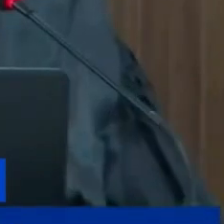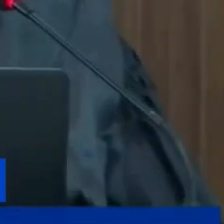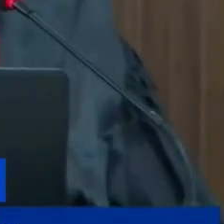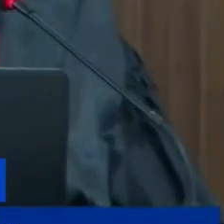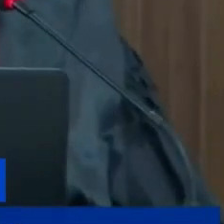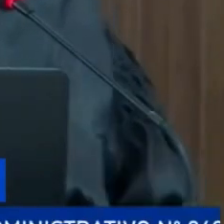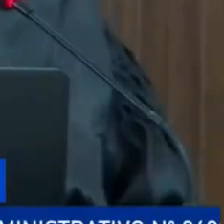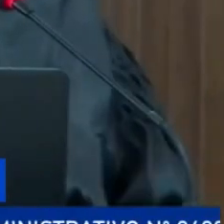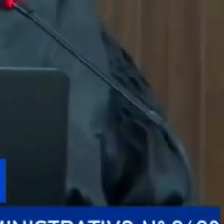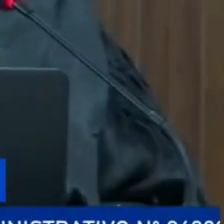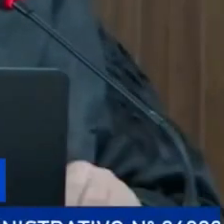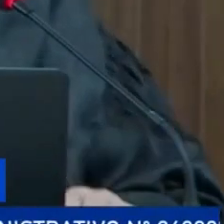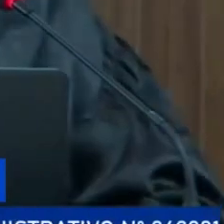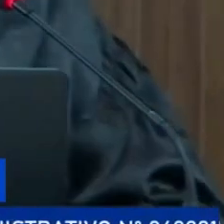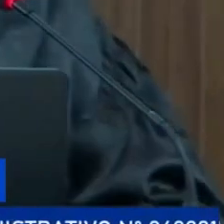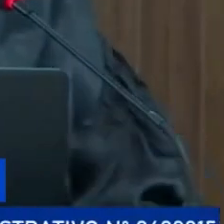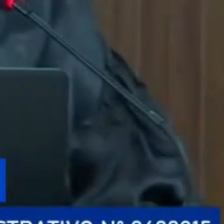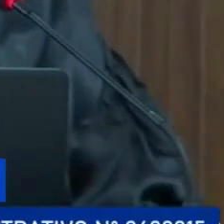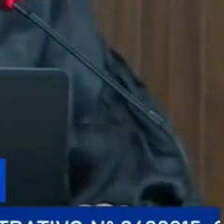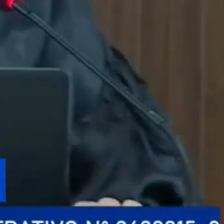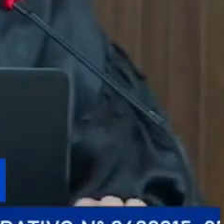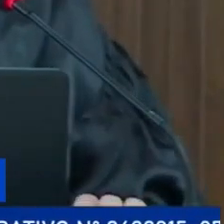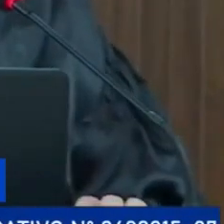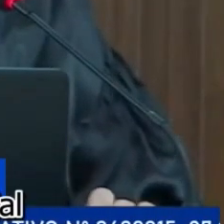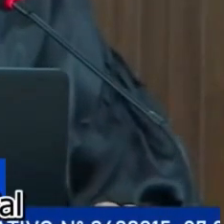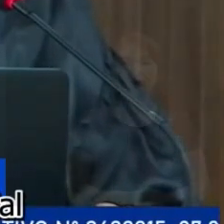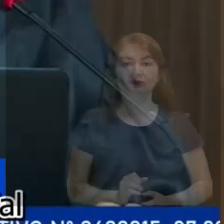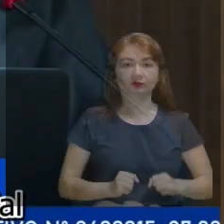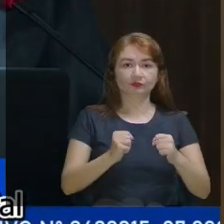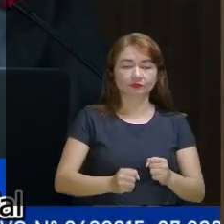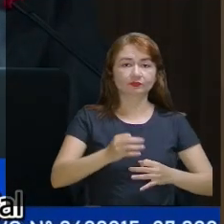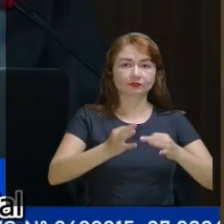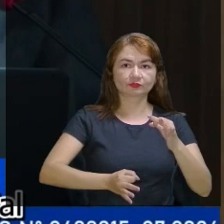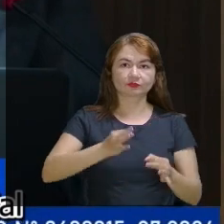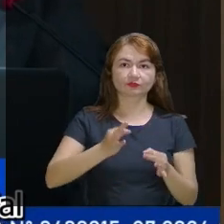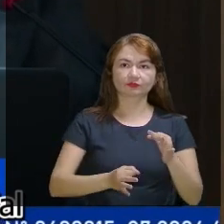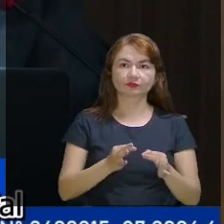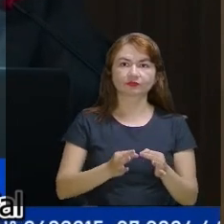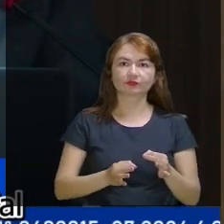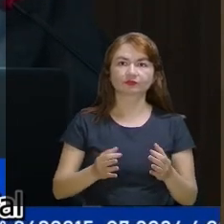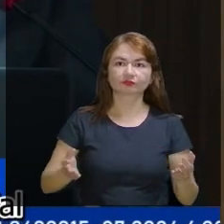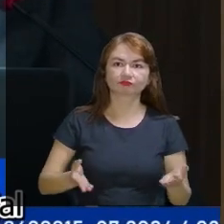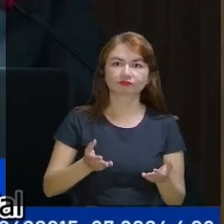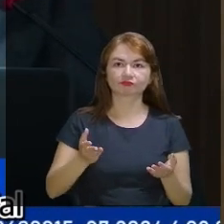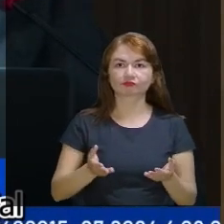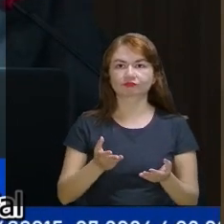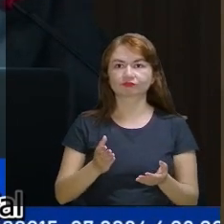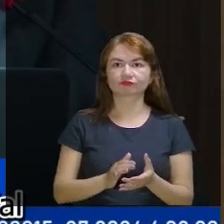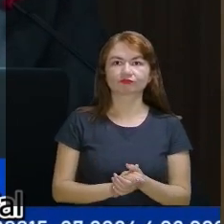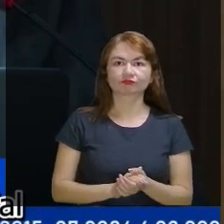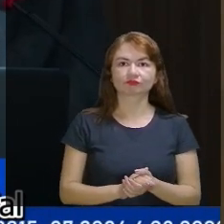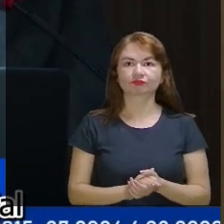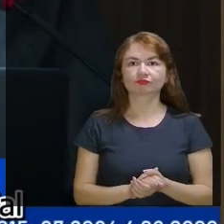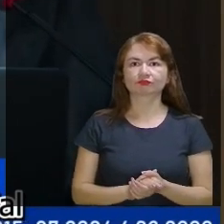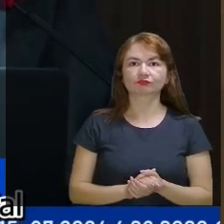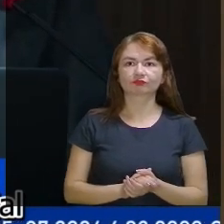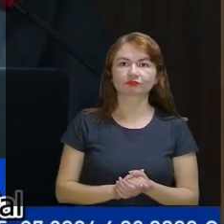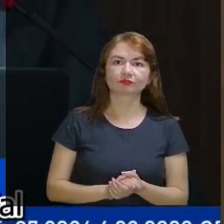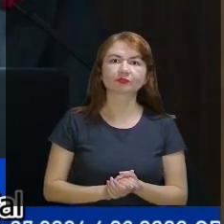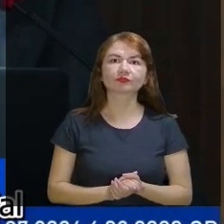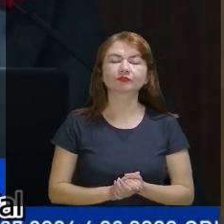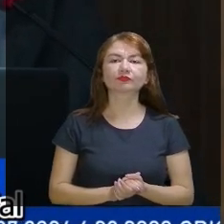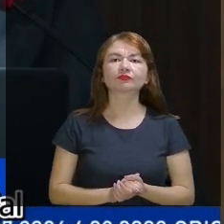TRE Amapá. Funcionalidade racial no Poder Judiciário, que trata de fomento à representatividade racial no Poder